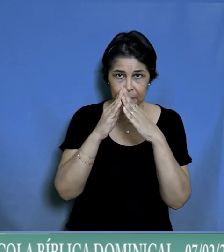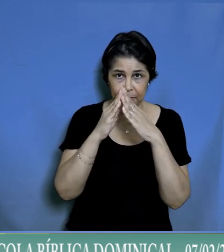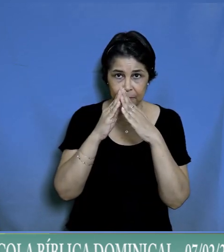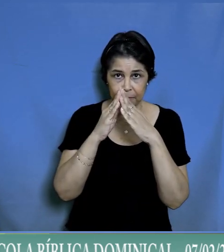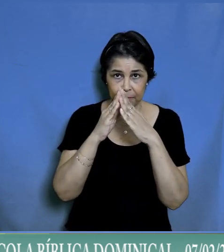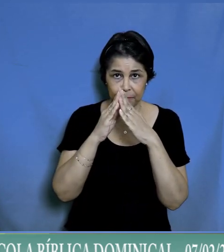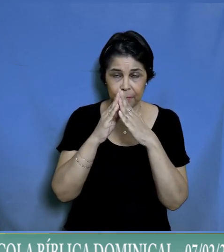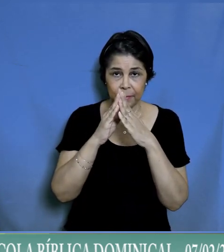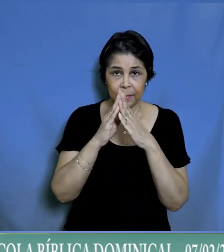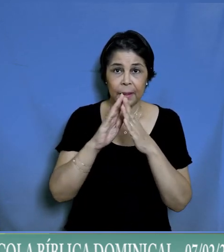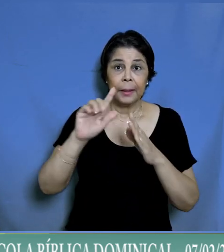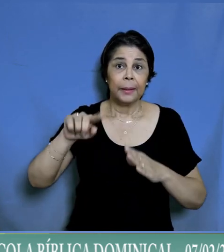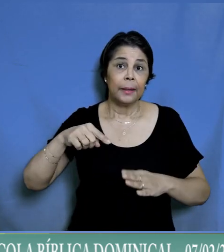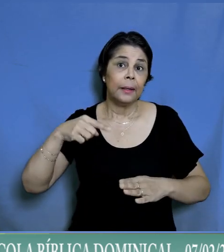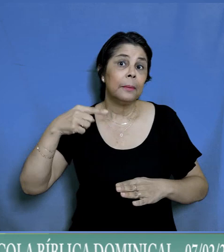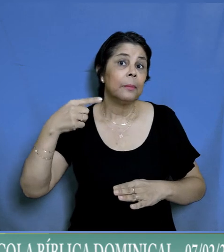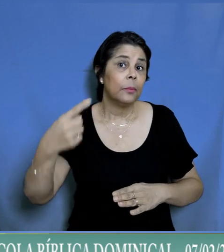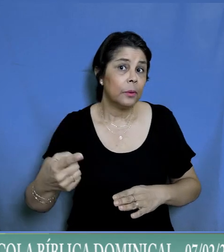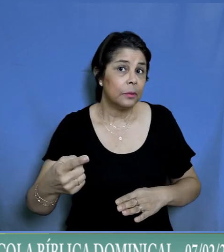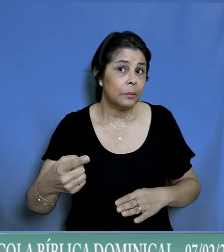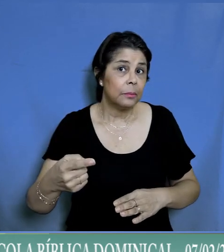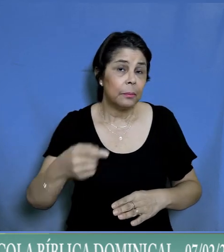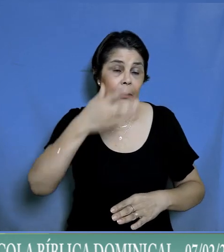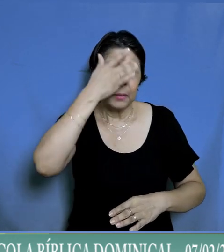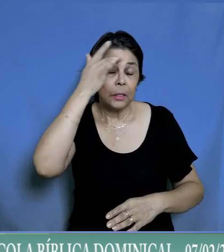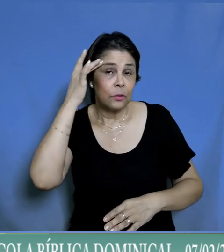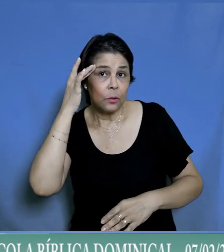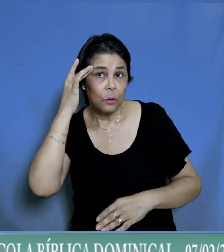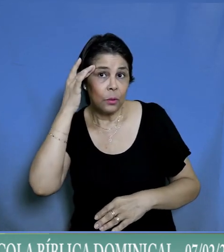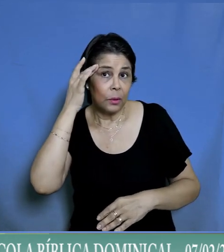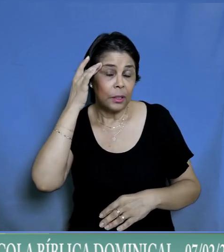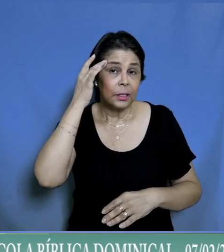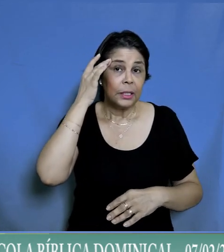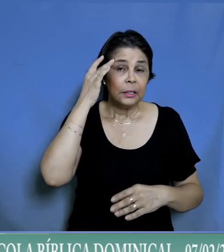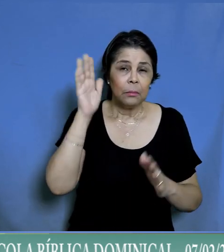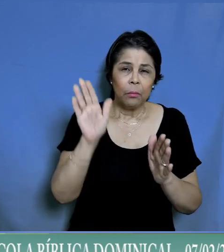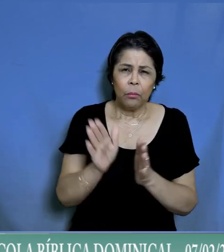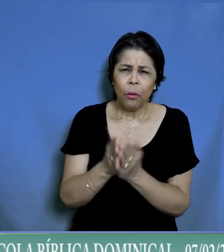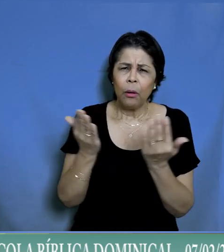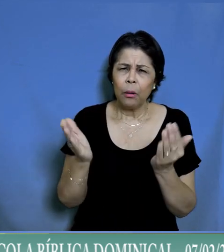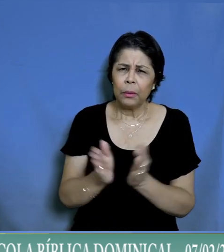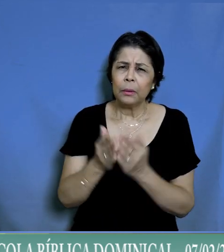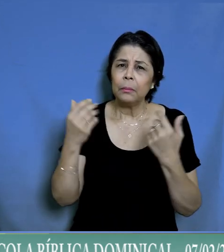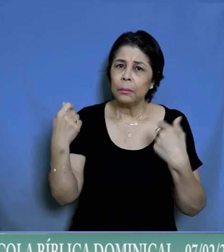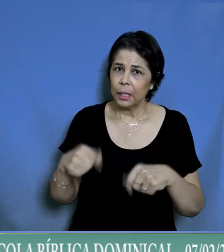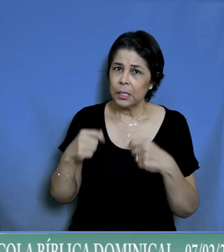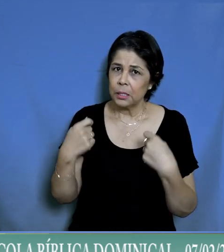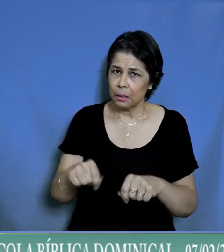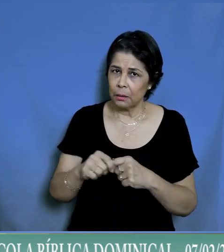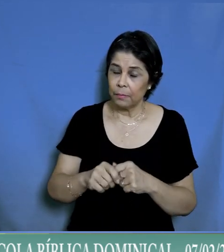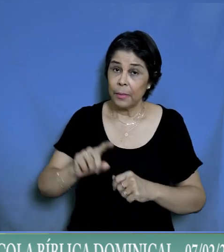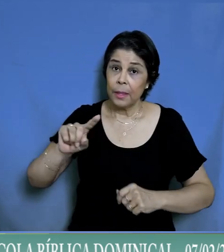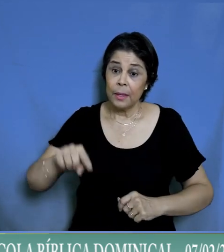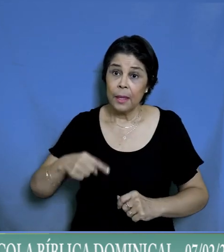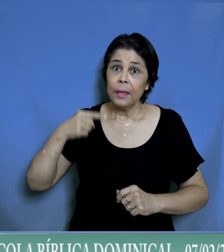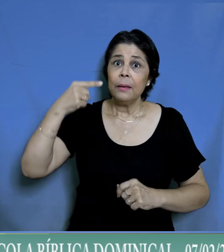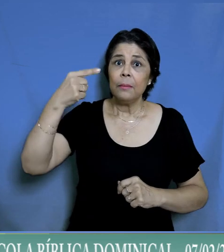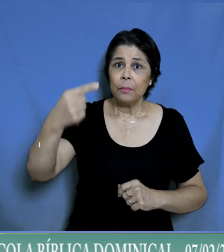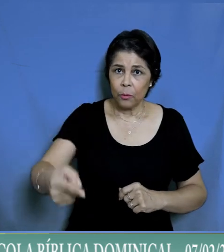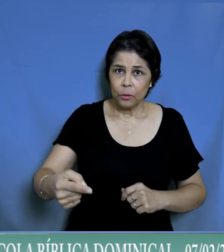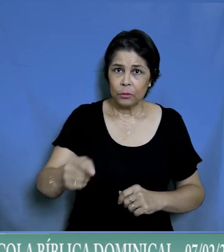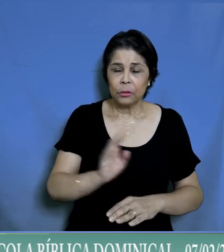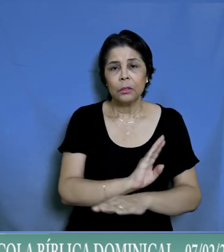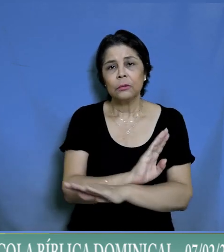para fazer. Seja sábio, seja um administrador, um mordomo fiel das coisas de Deus.